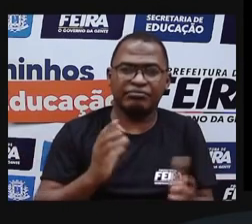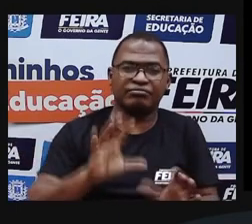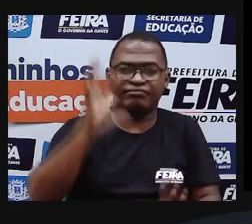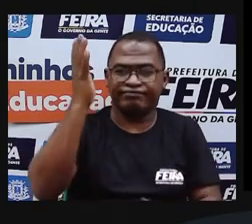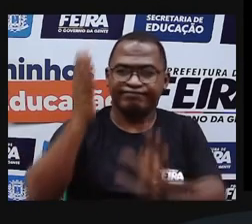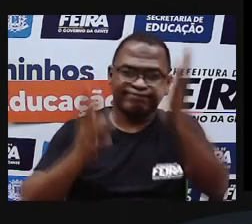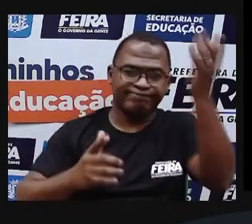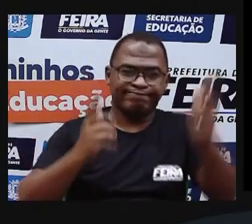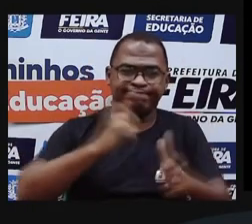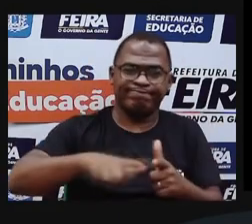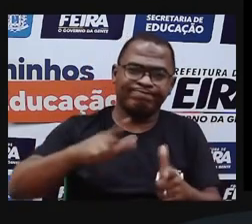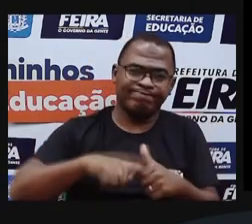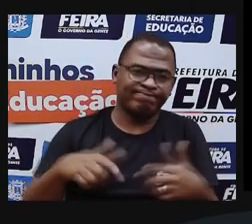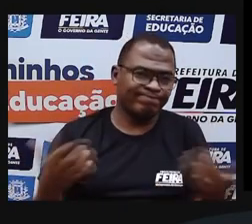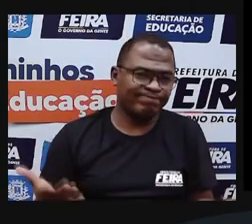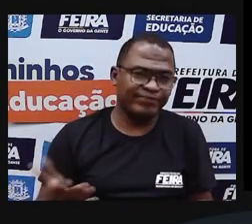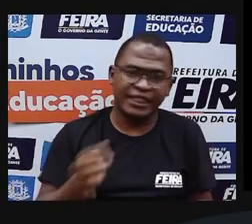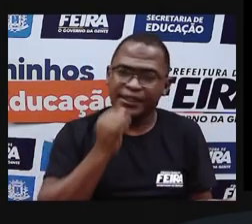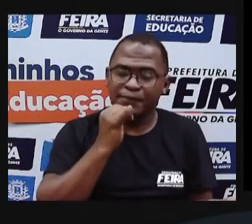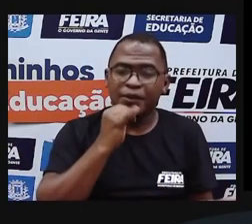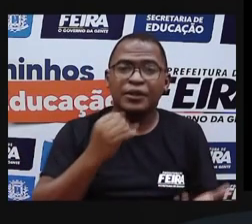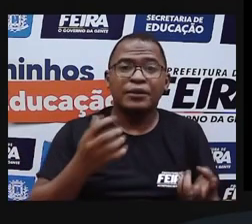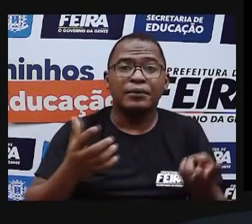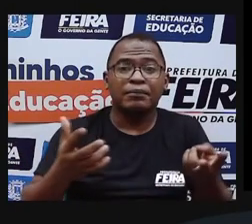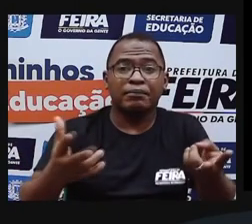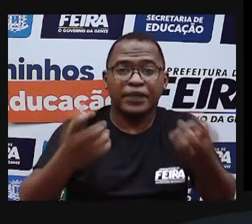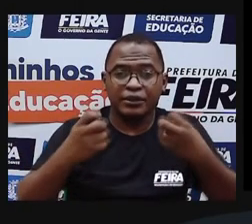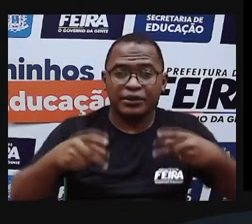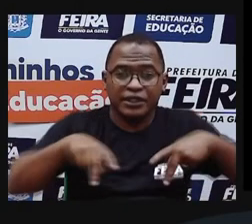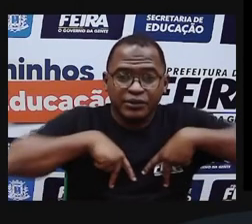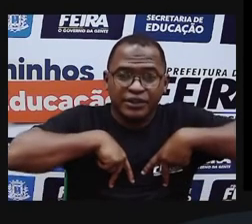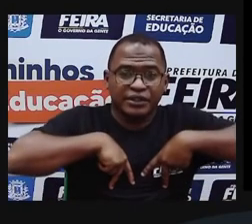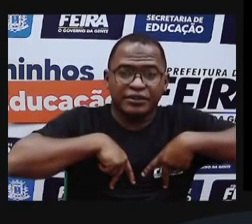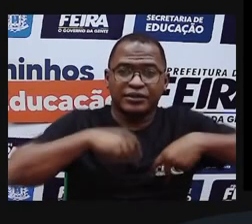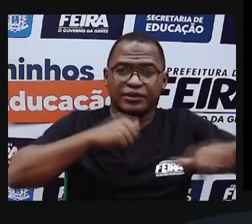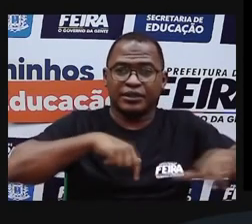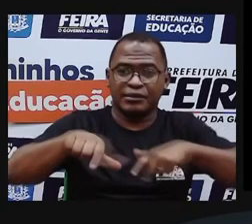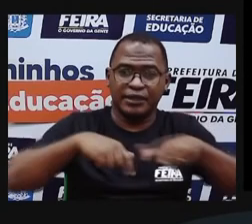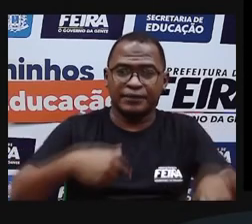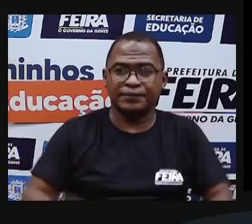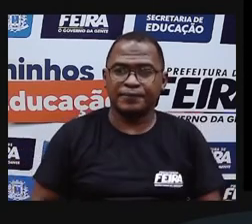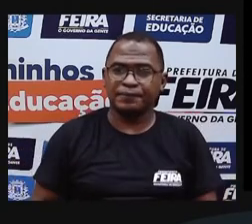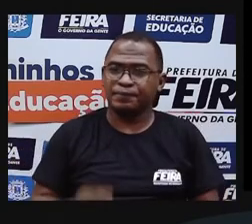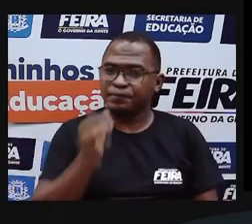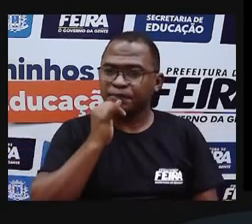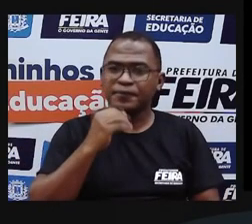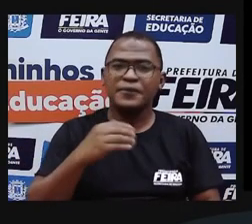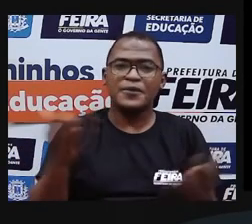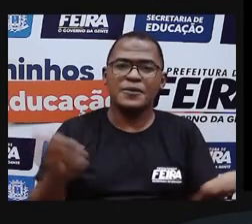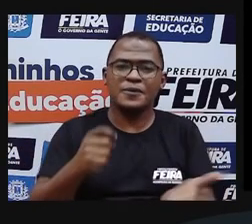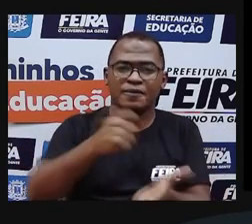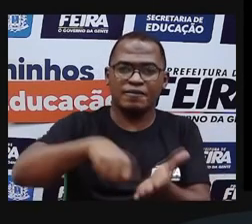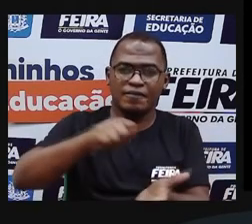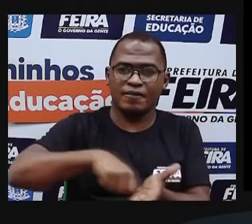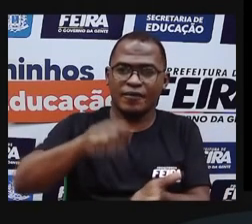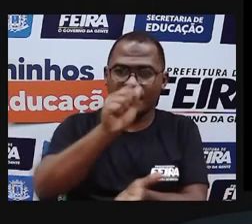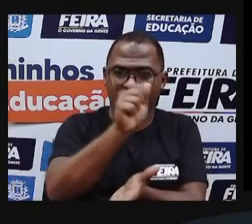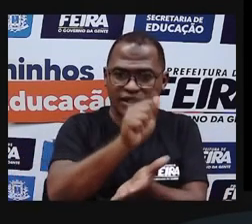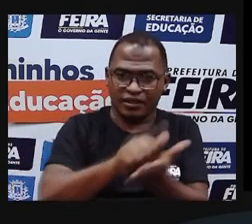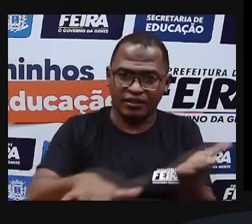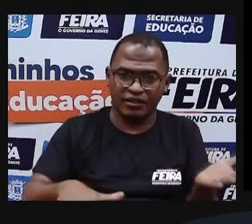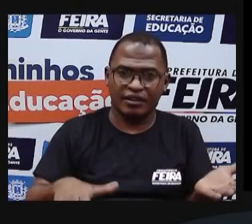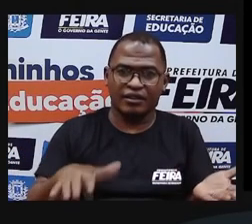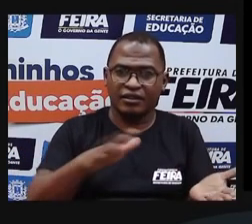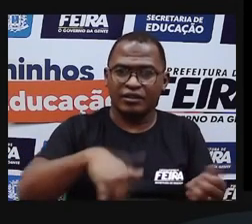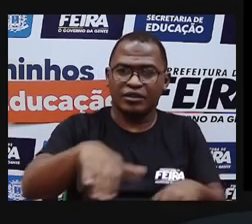sonhos e usufruindo do que não é fruto do seu trabalho, né? Eu queria passar uma atividade para vocês. Esses dias a gente conversou muito